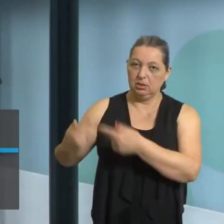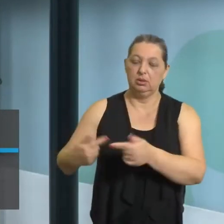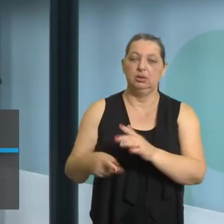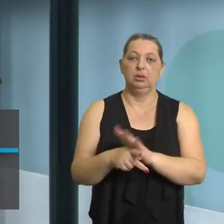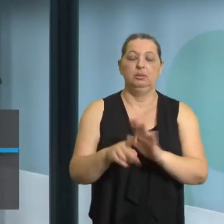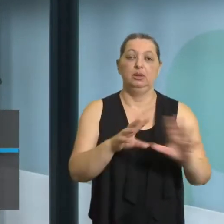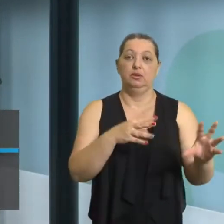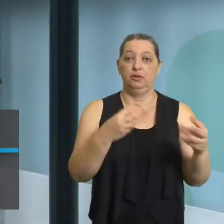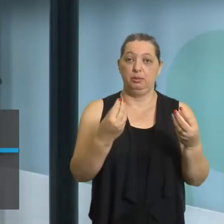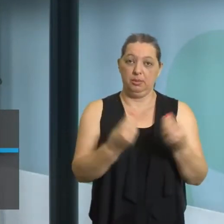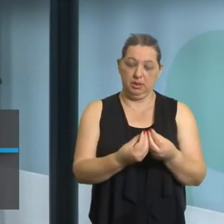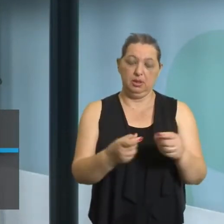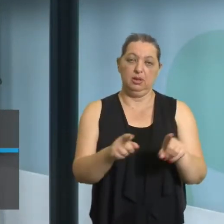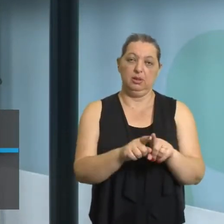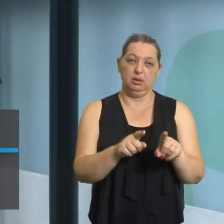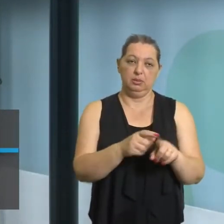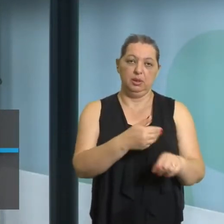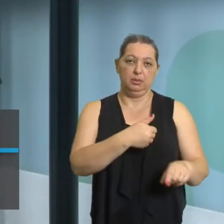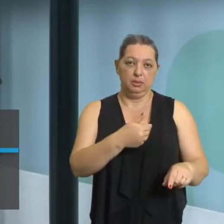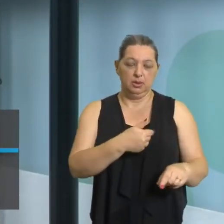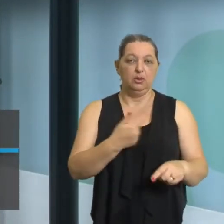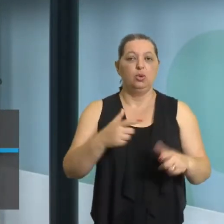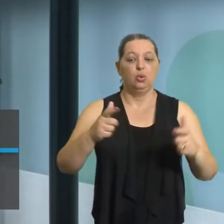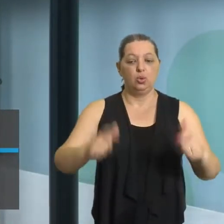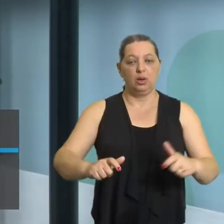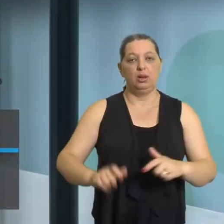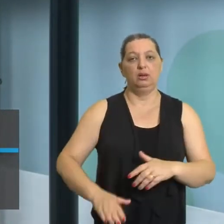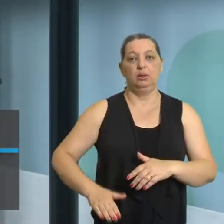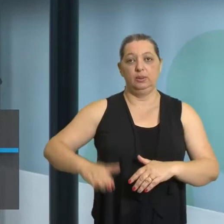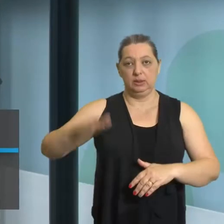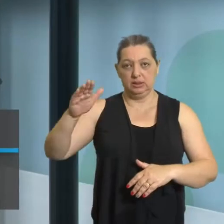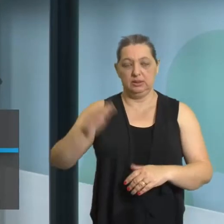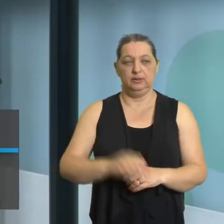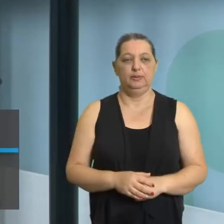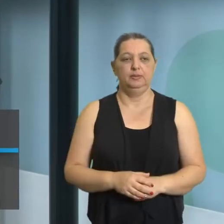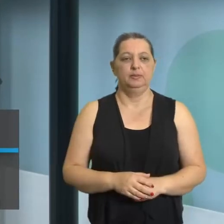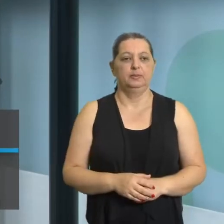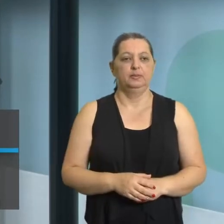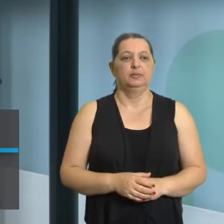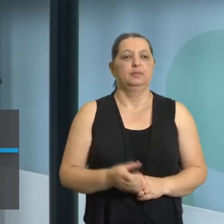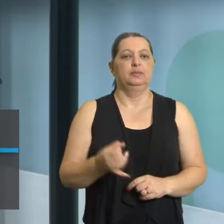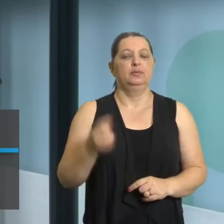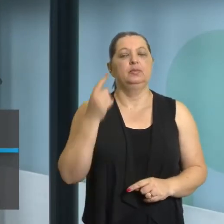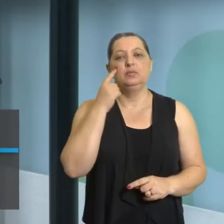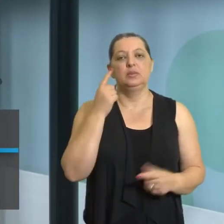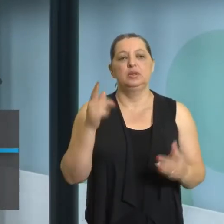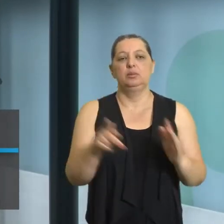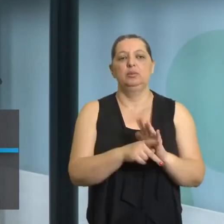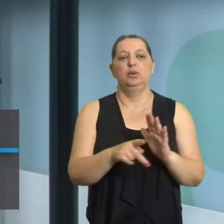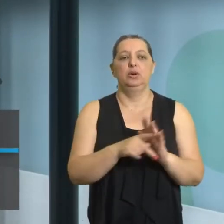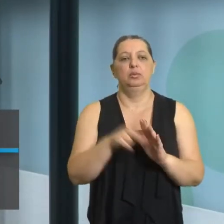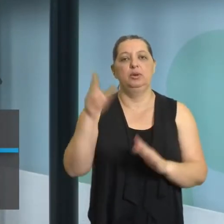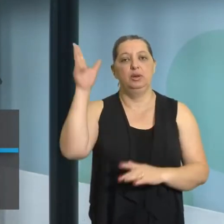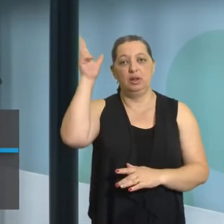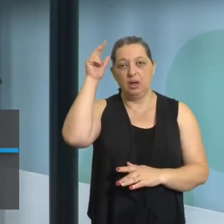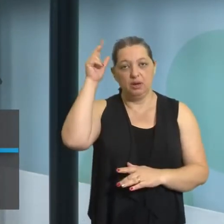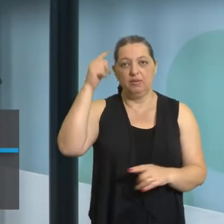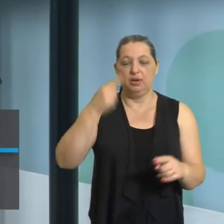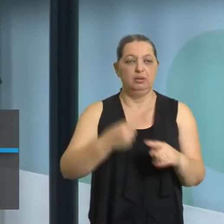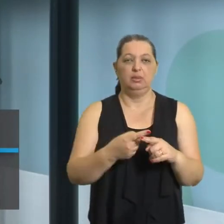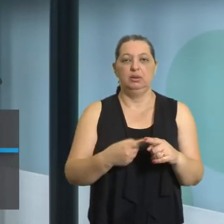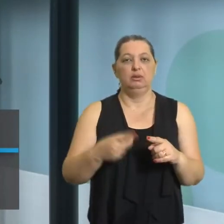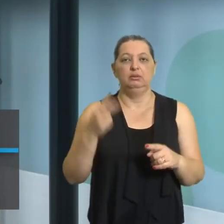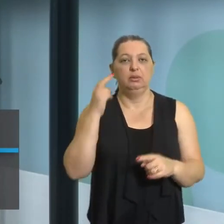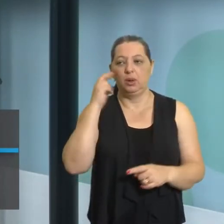da minha construção social do lugar onde eu cresci e tudo mais se você me colocar no em cima de um cavalo eu vou cair porque isso não faz parte